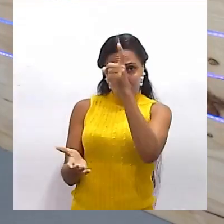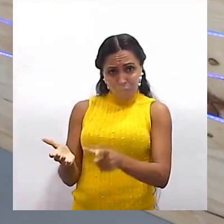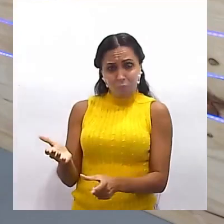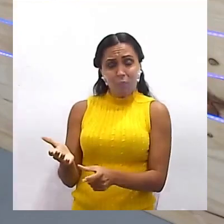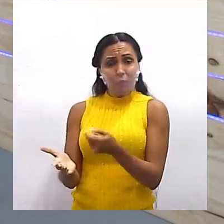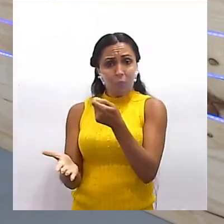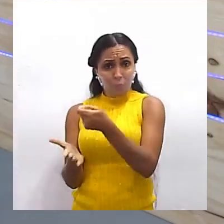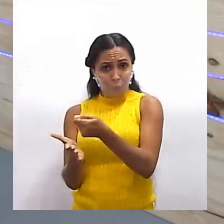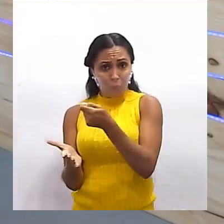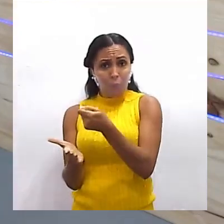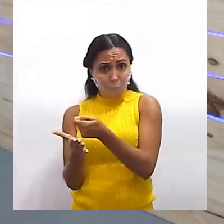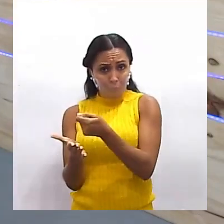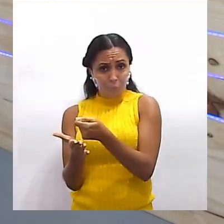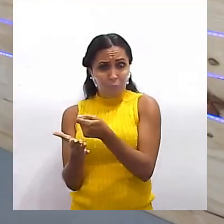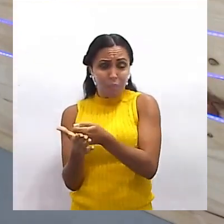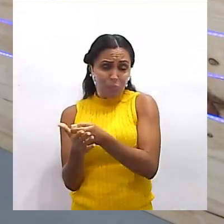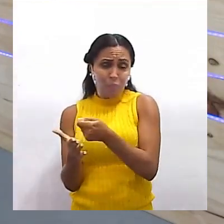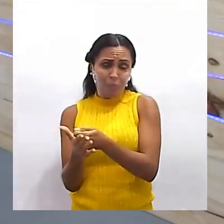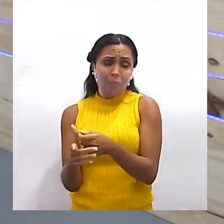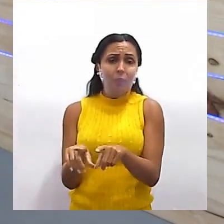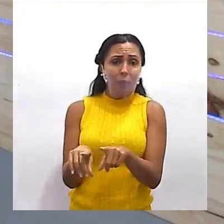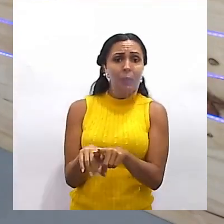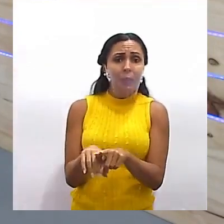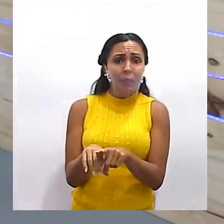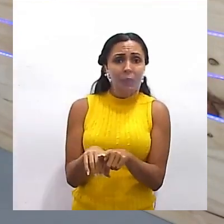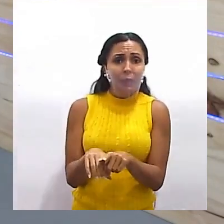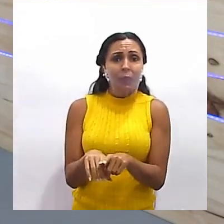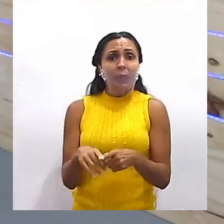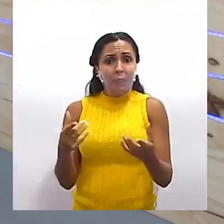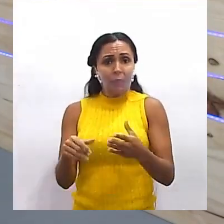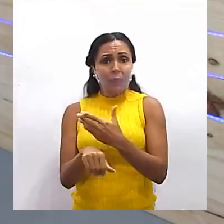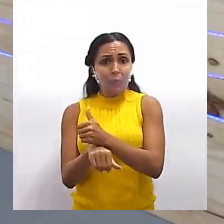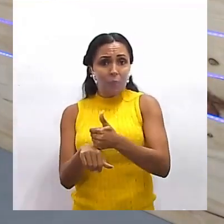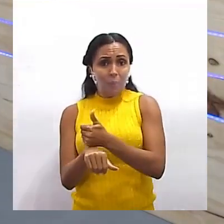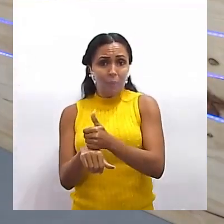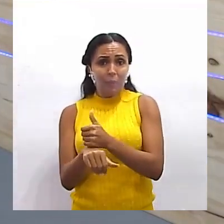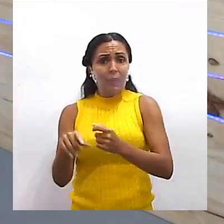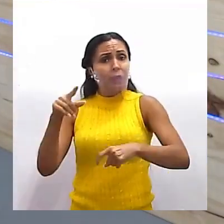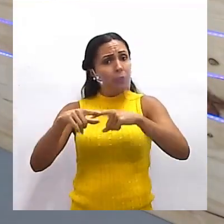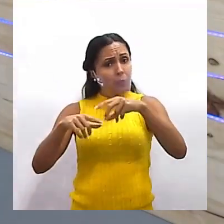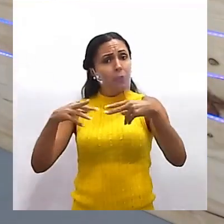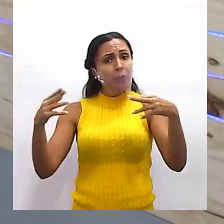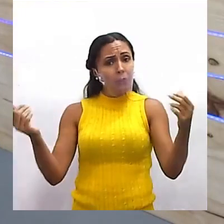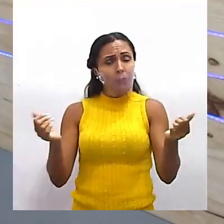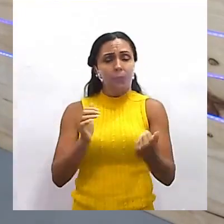um pouco exigente também nas nossas ações, né? No momento da compra.